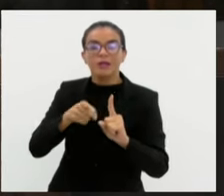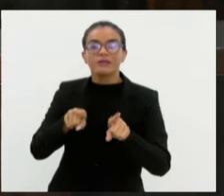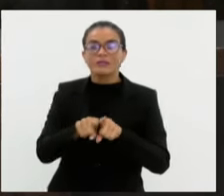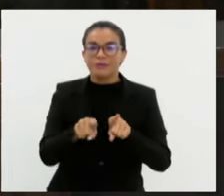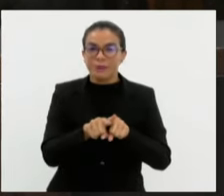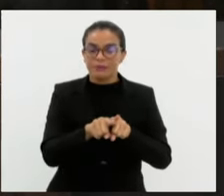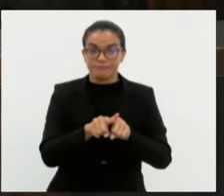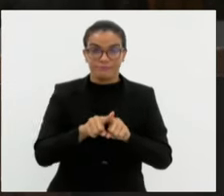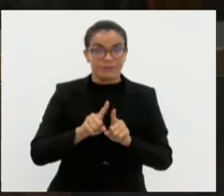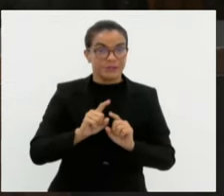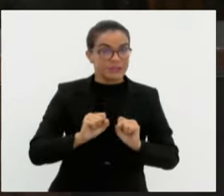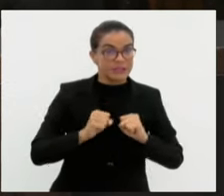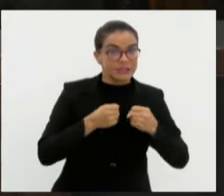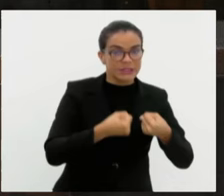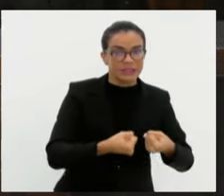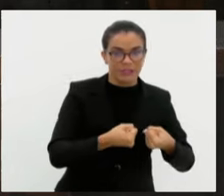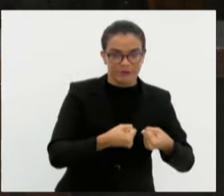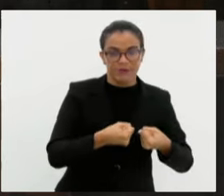defensor